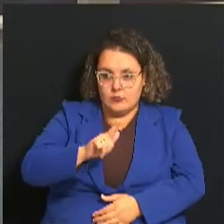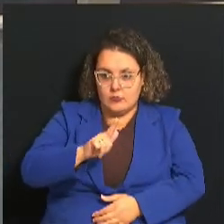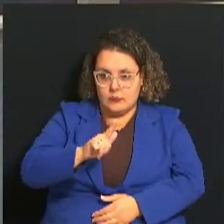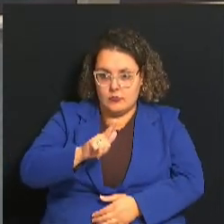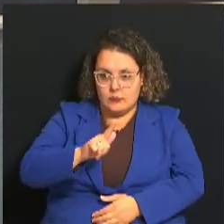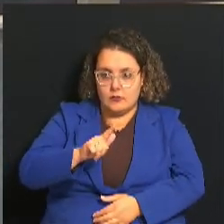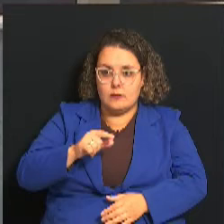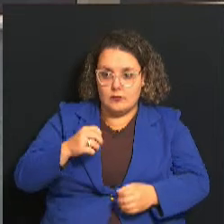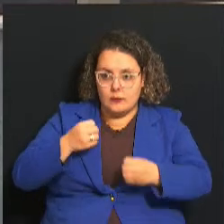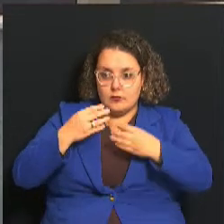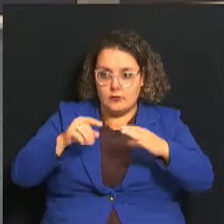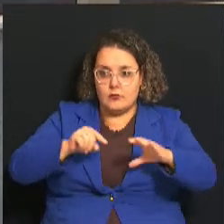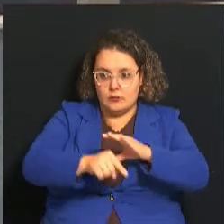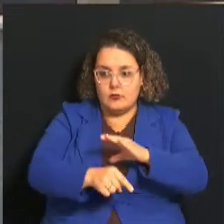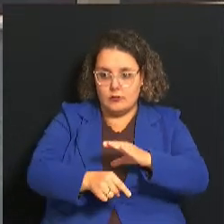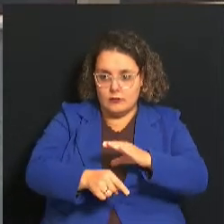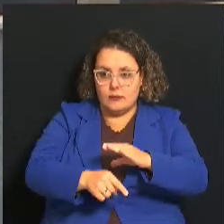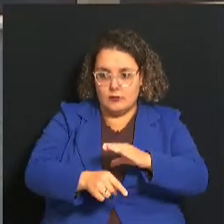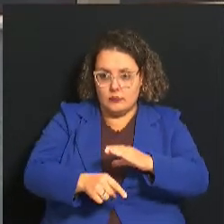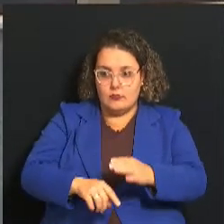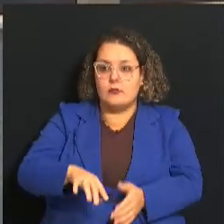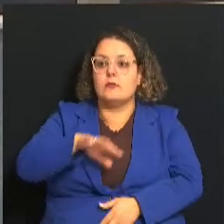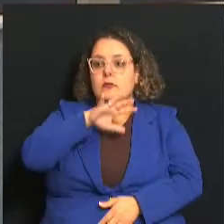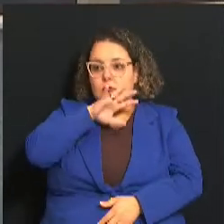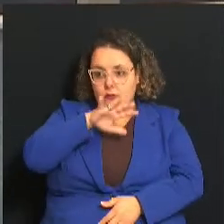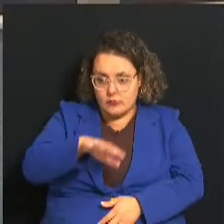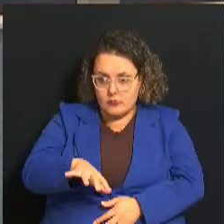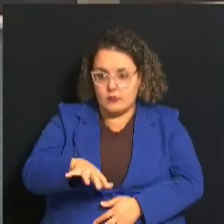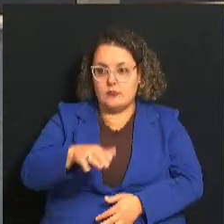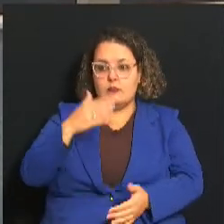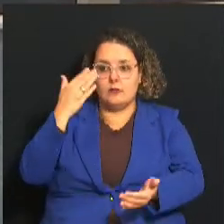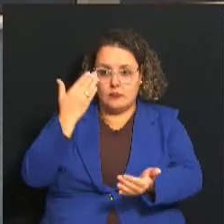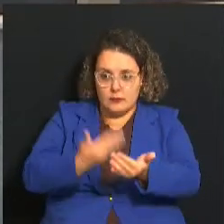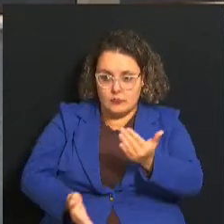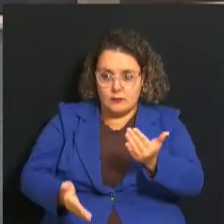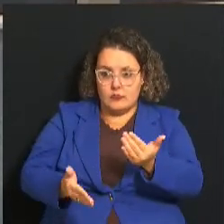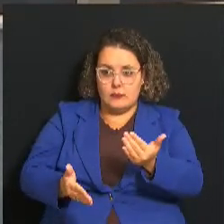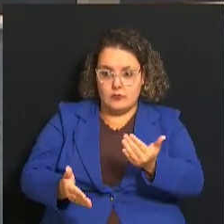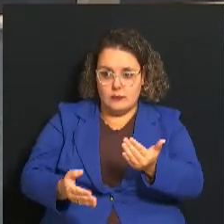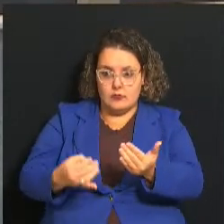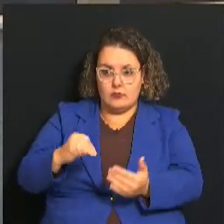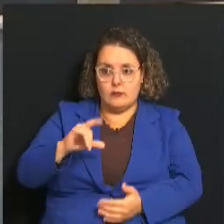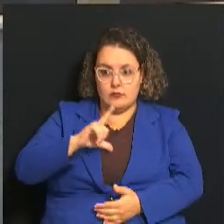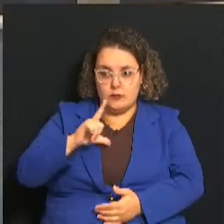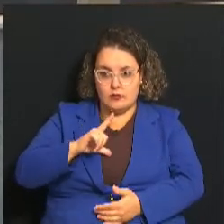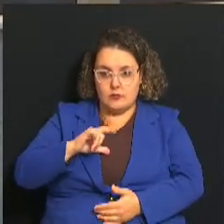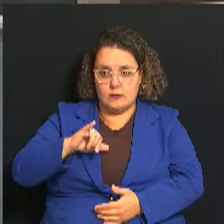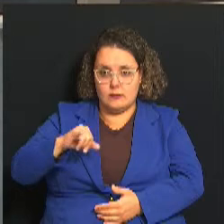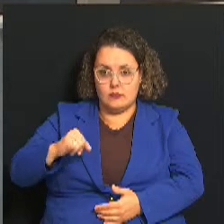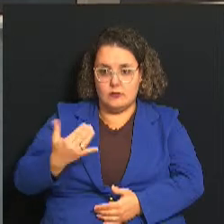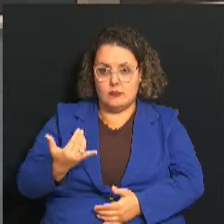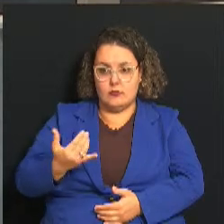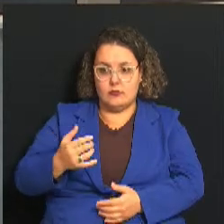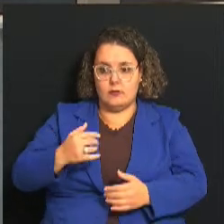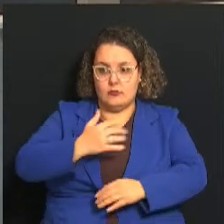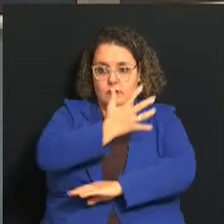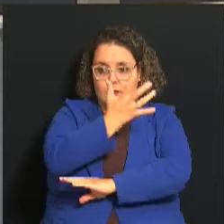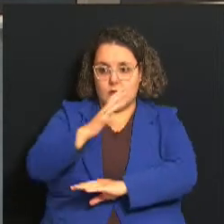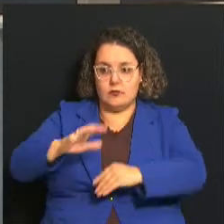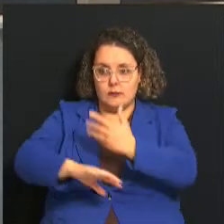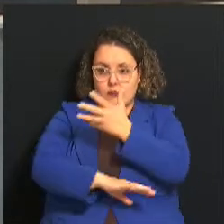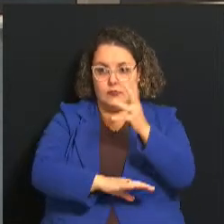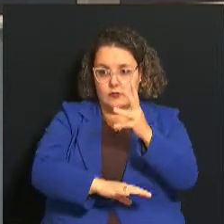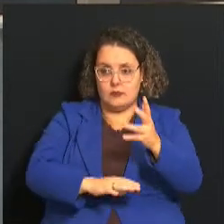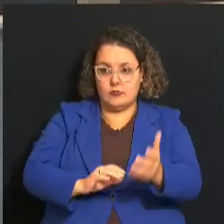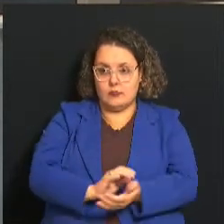nisso daí, porque vai ficar muito ruim, tá certo? Vocês vão perder. Se tinha alguma chance de ter arborização, já está perdida, se a